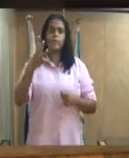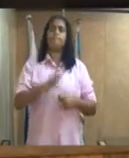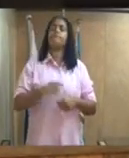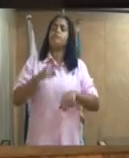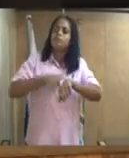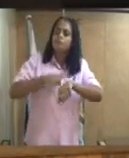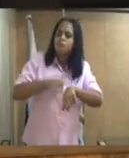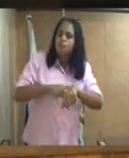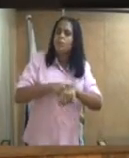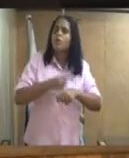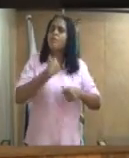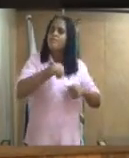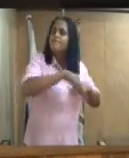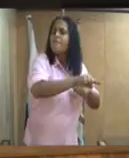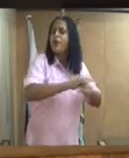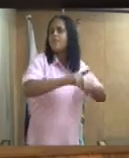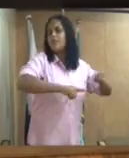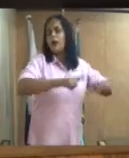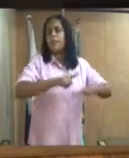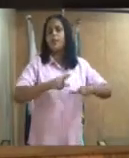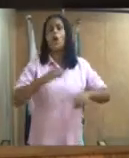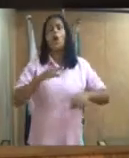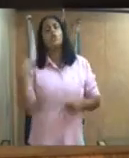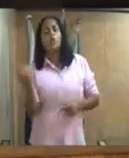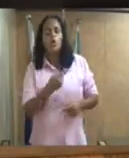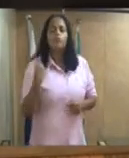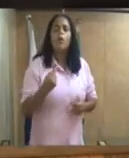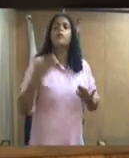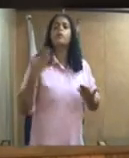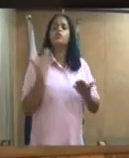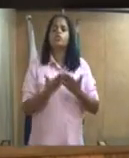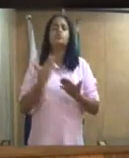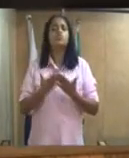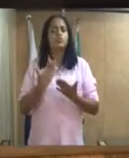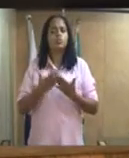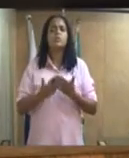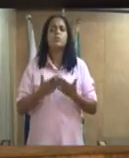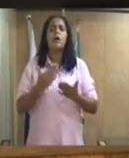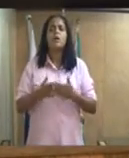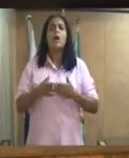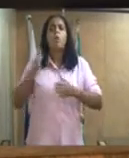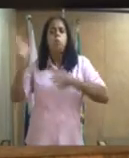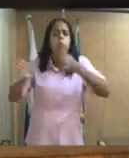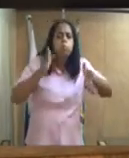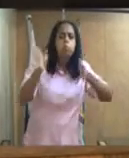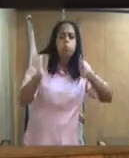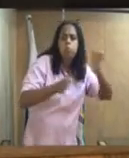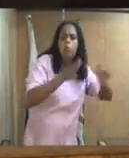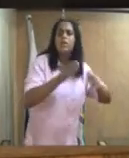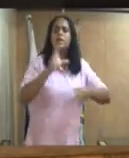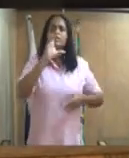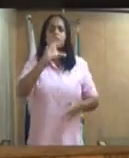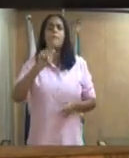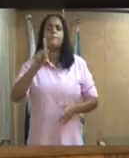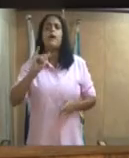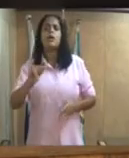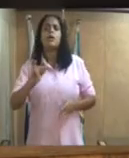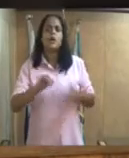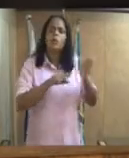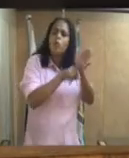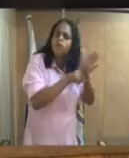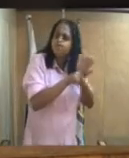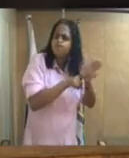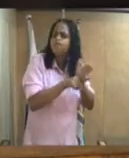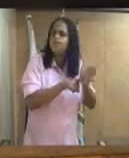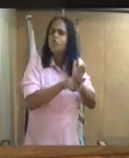eu queria deixar isso bem claro, que nós vamos estudar, nós vamos em cada canto dessa CPI, nós vamos investigar